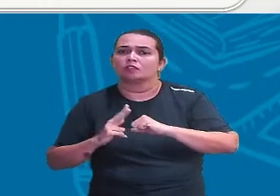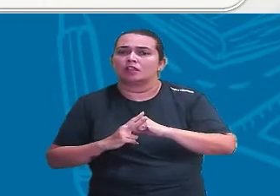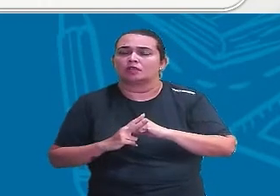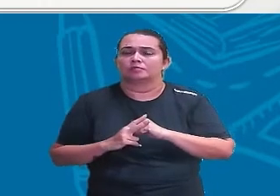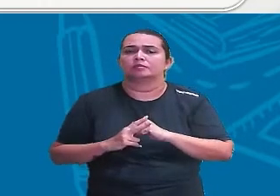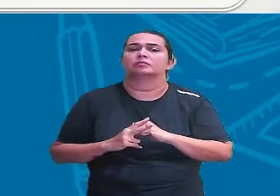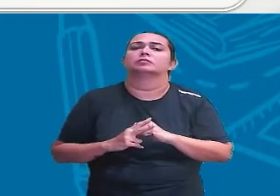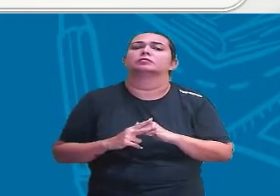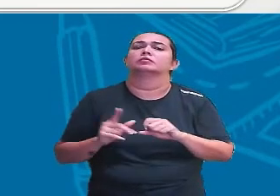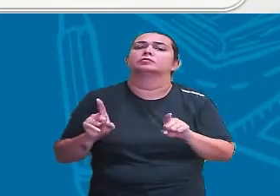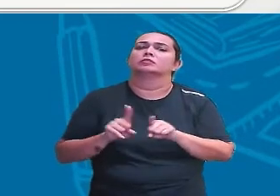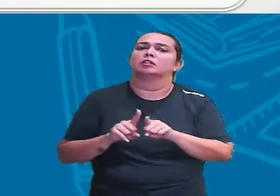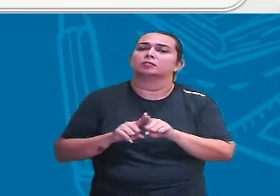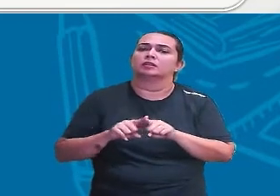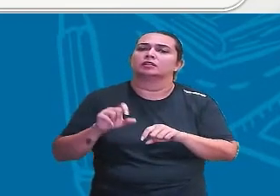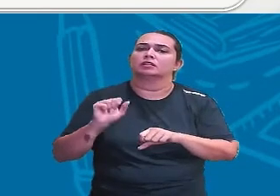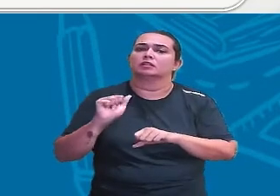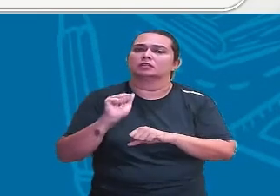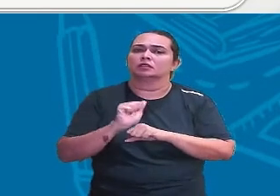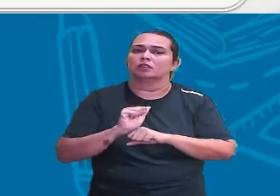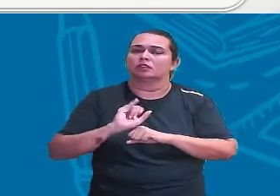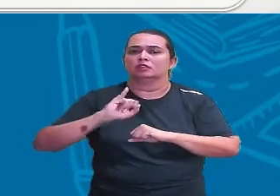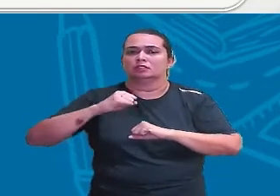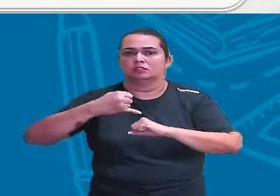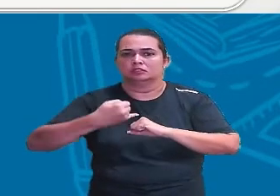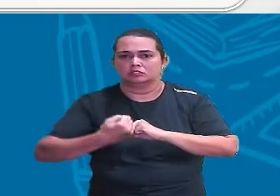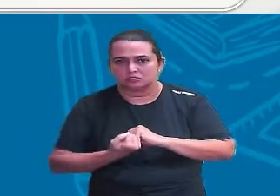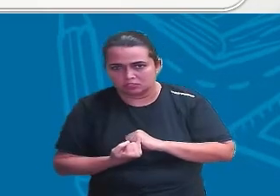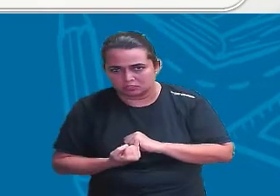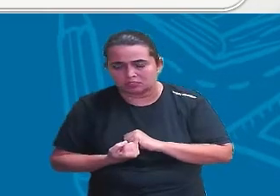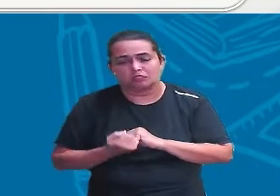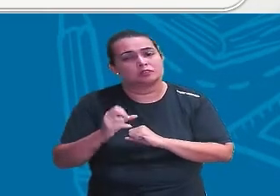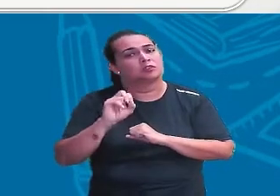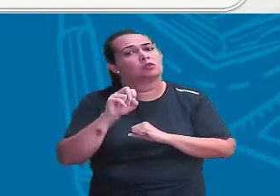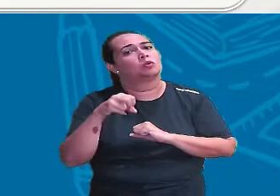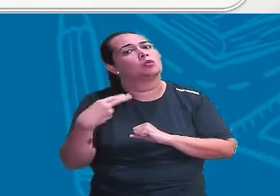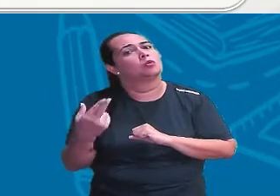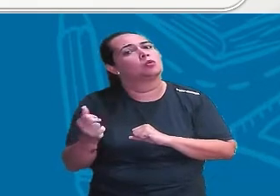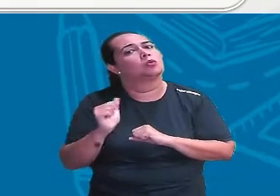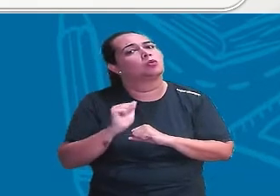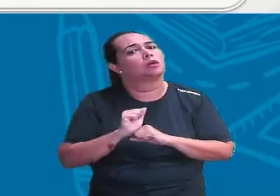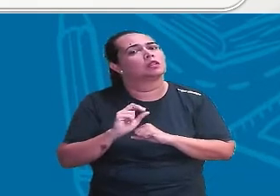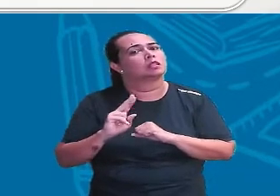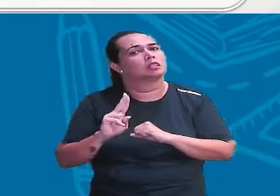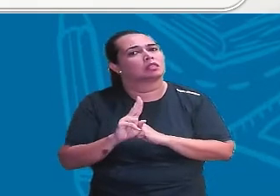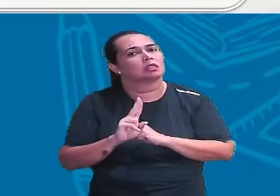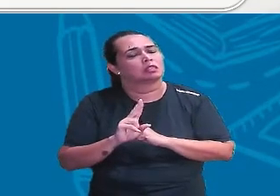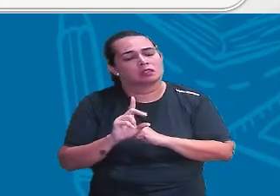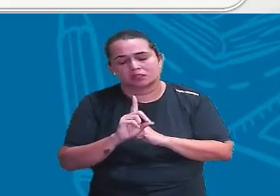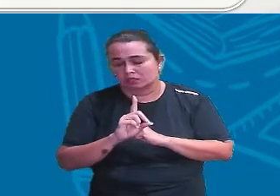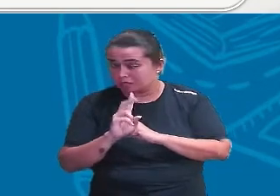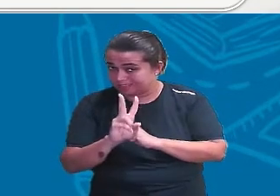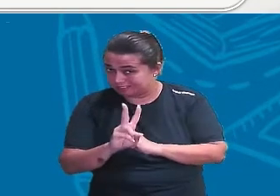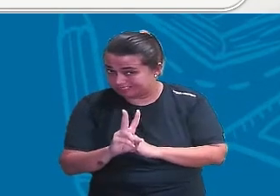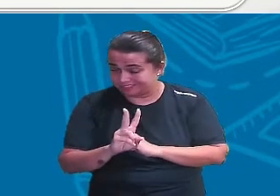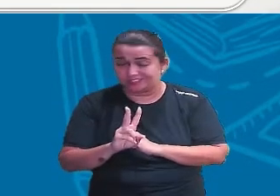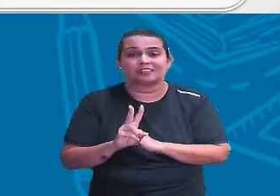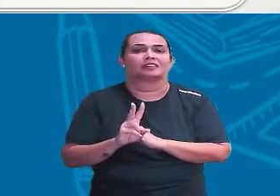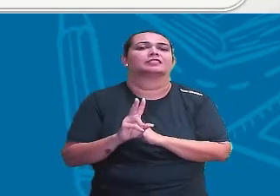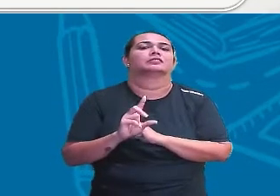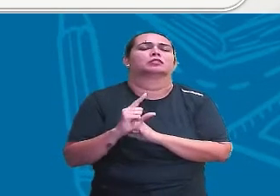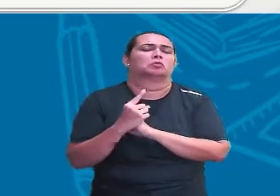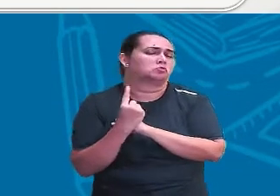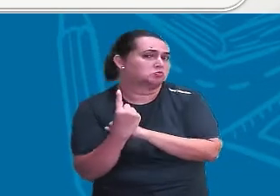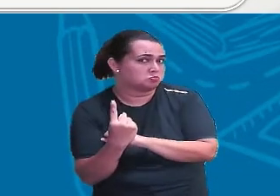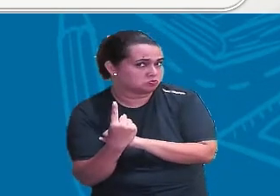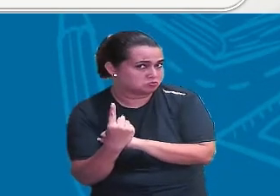podem modificar também um adjetivo ou um advérbio. Então, vocês já viram que a função dele aí não é uma única só,